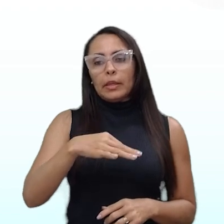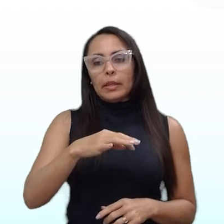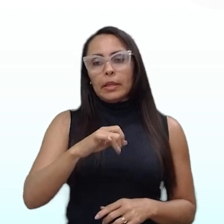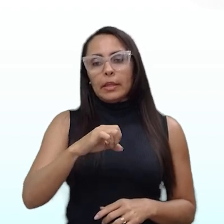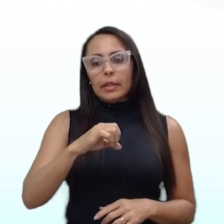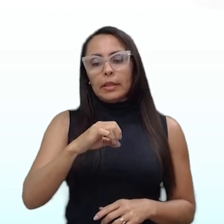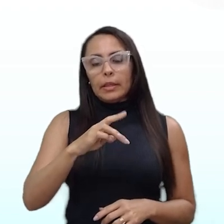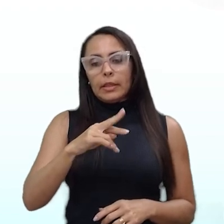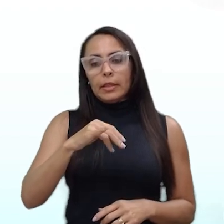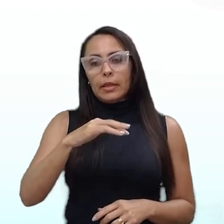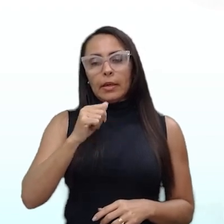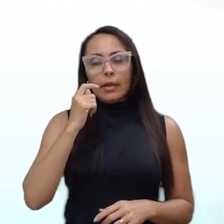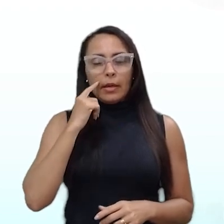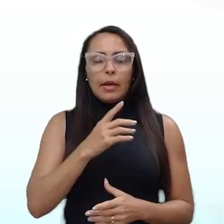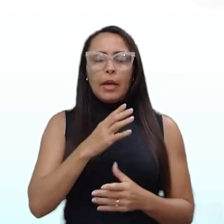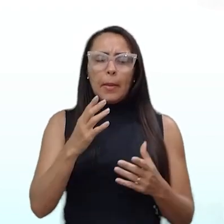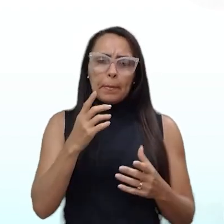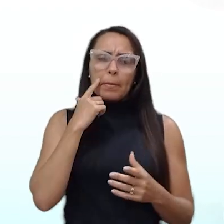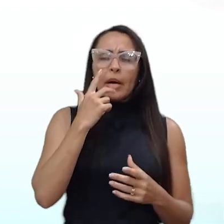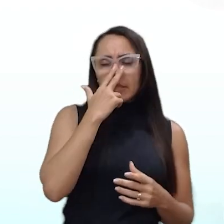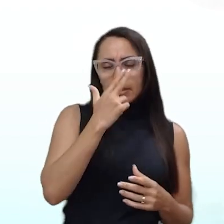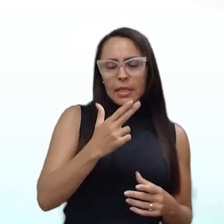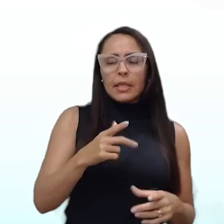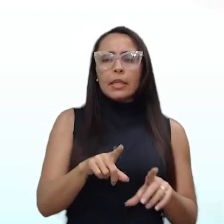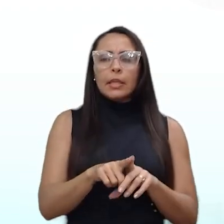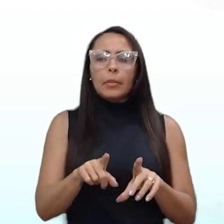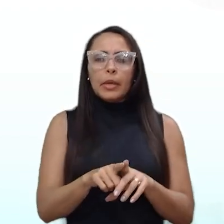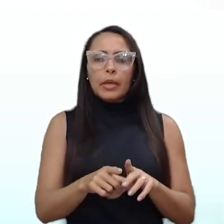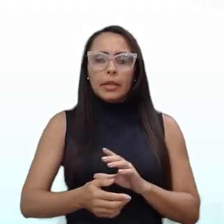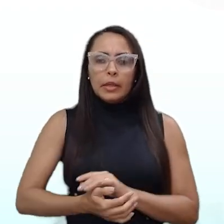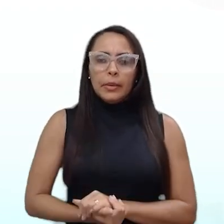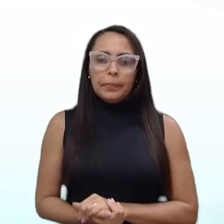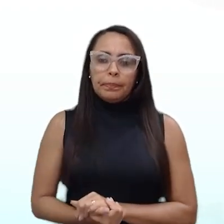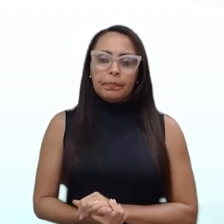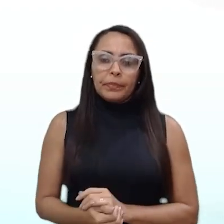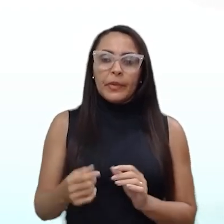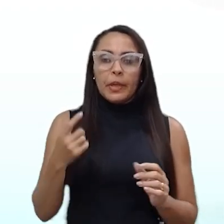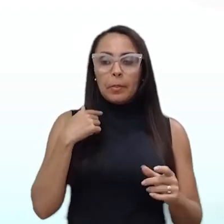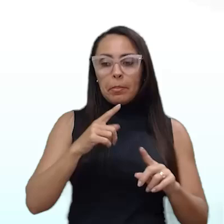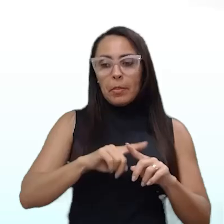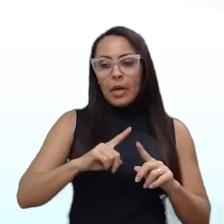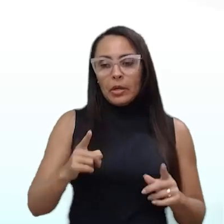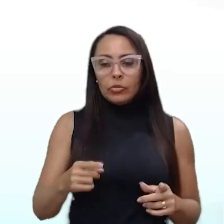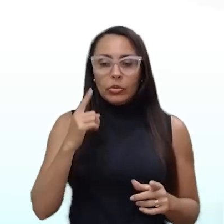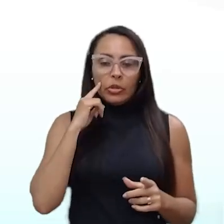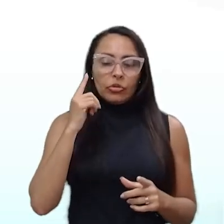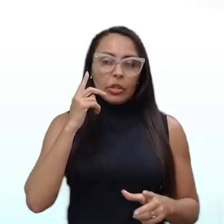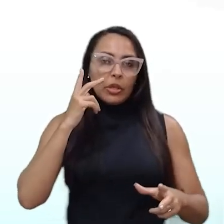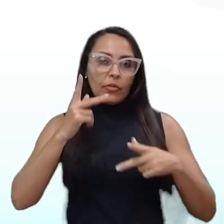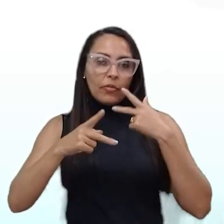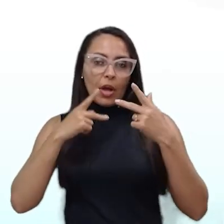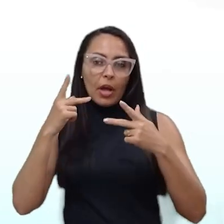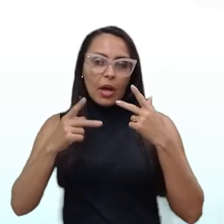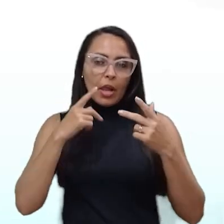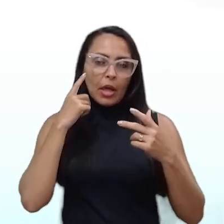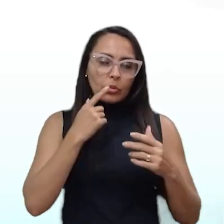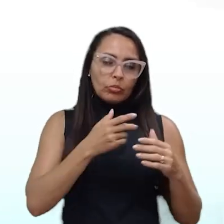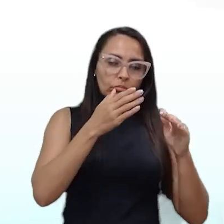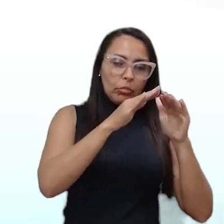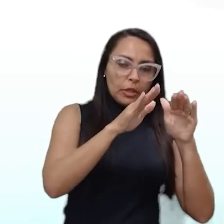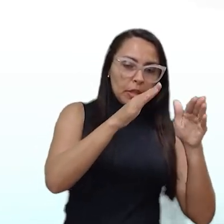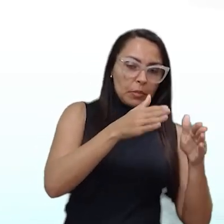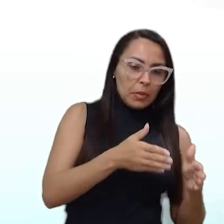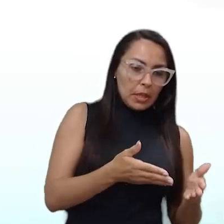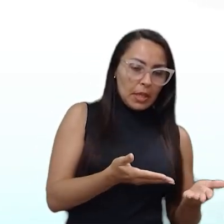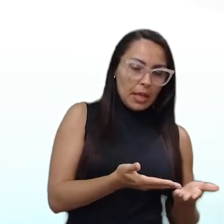com a equação do calor sensível, onde você tem o quimacete. Porém, quando a gente fala do recipiente, que aqui a gente